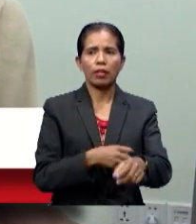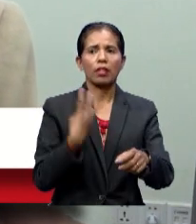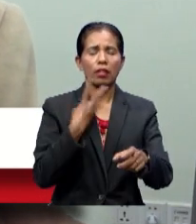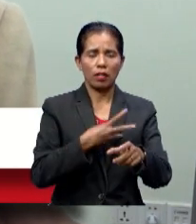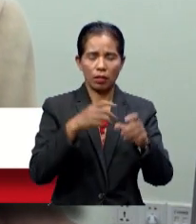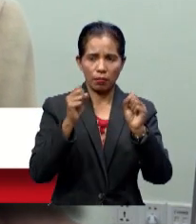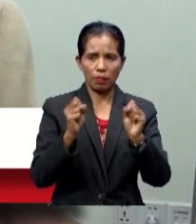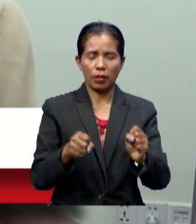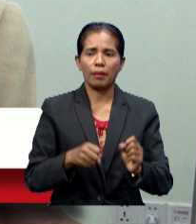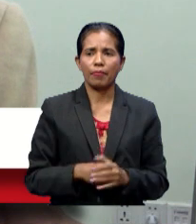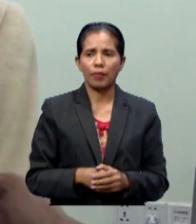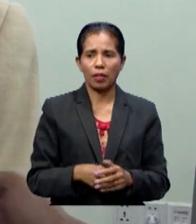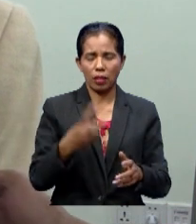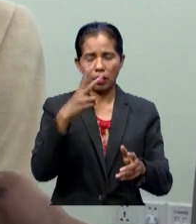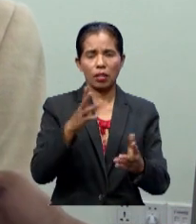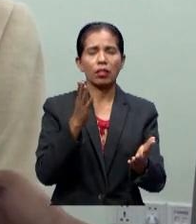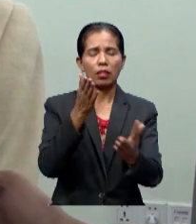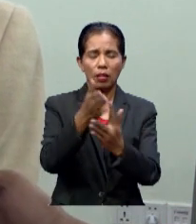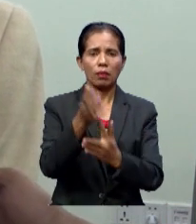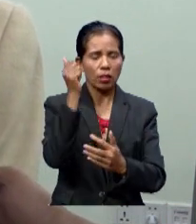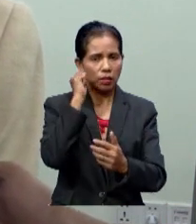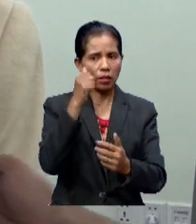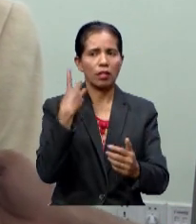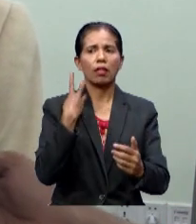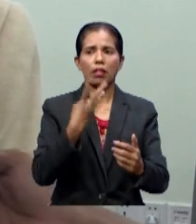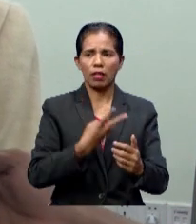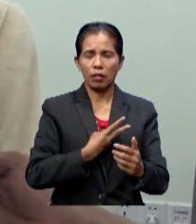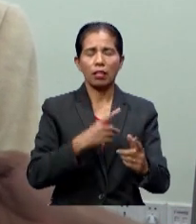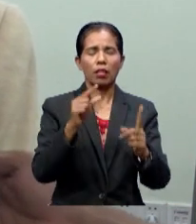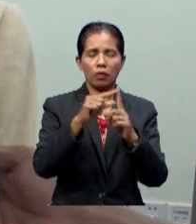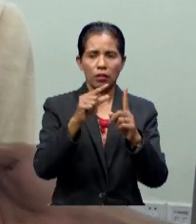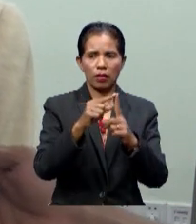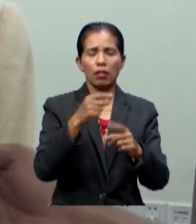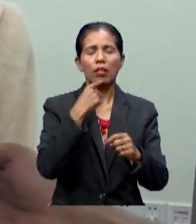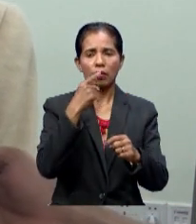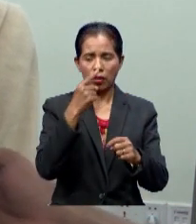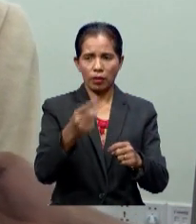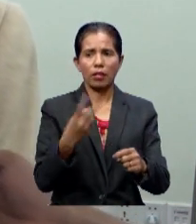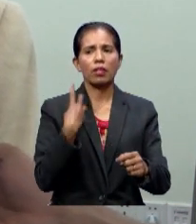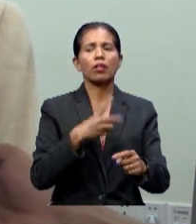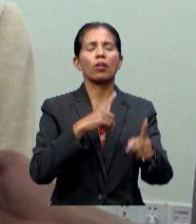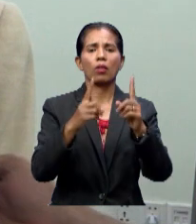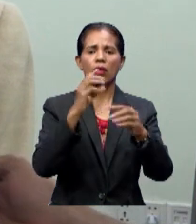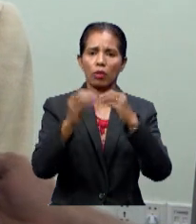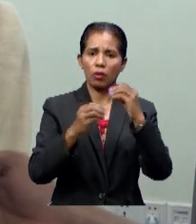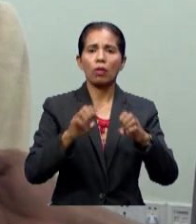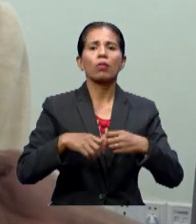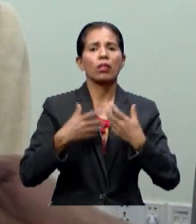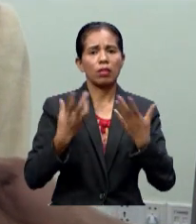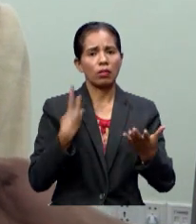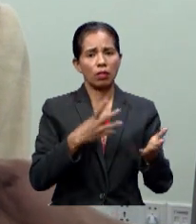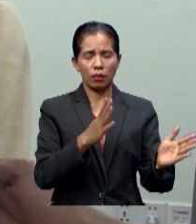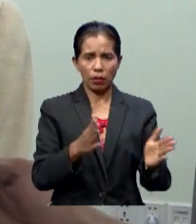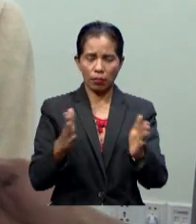ita hode adere ba ASEAN ita ansohen iha lia fon bala ho mencione na ba ita kole tuang kona ba o insight na preparação